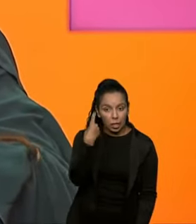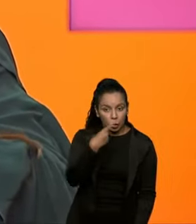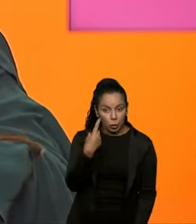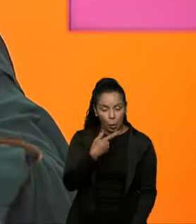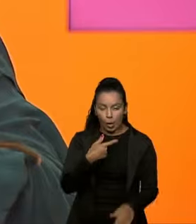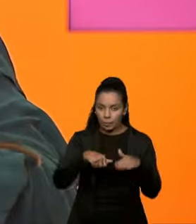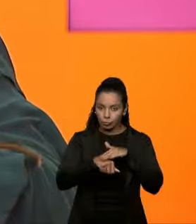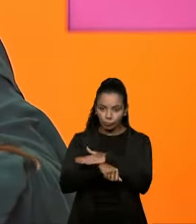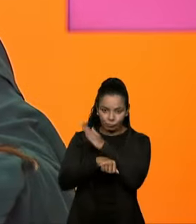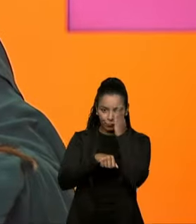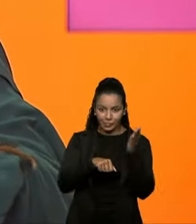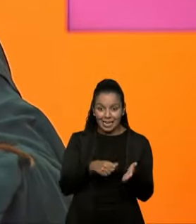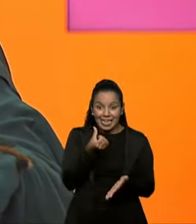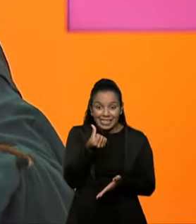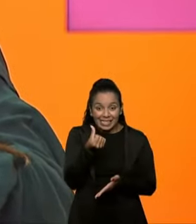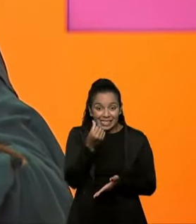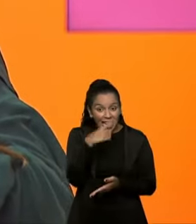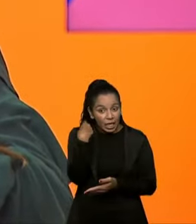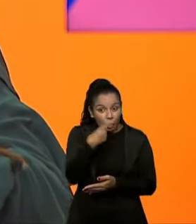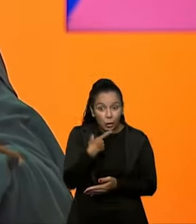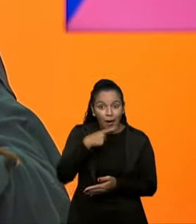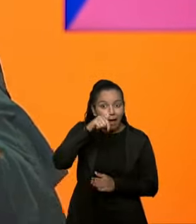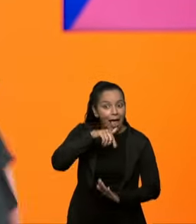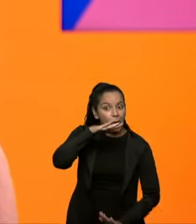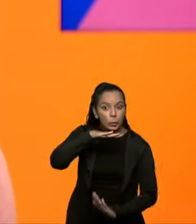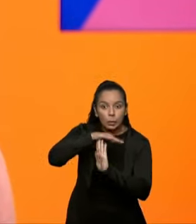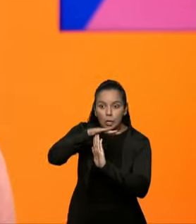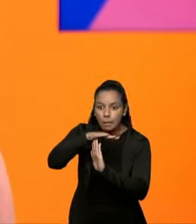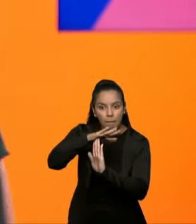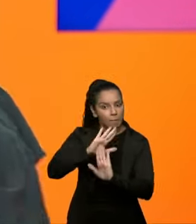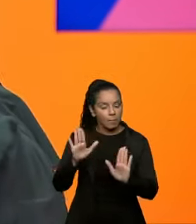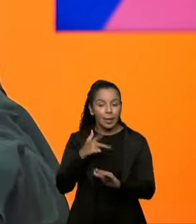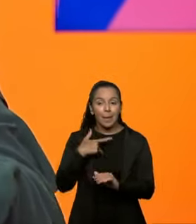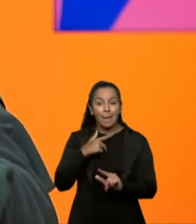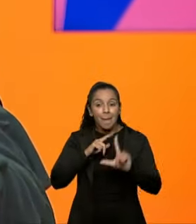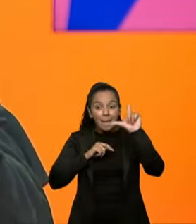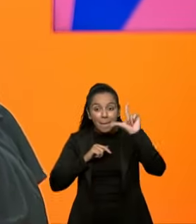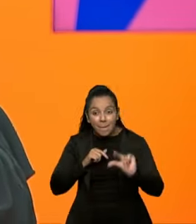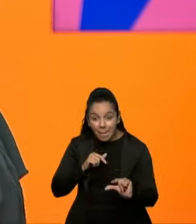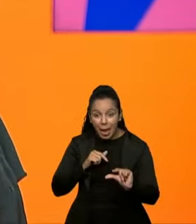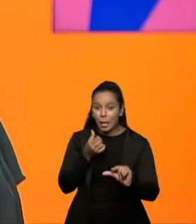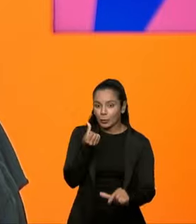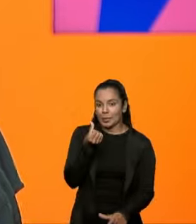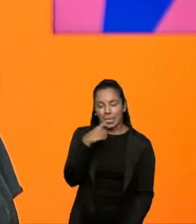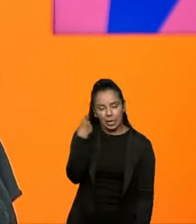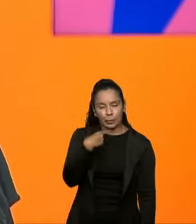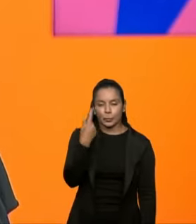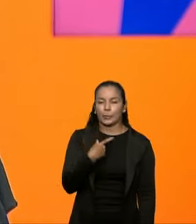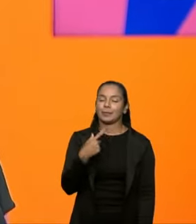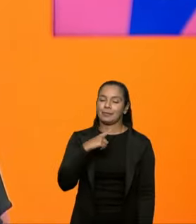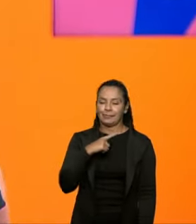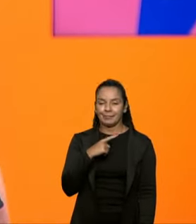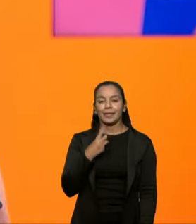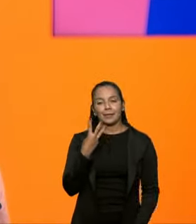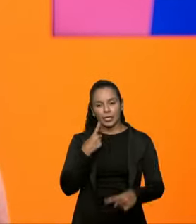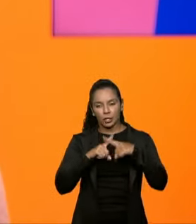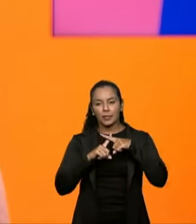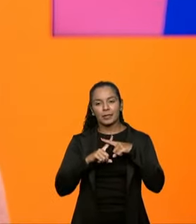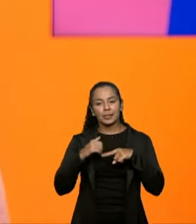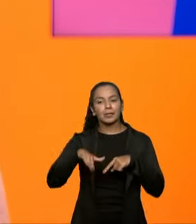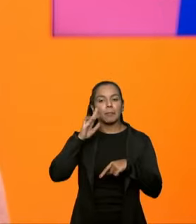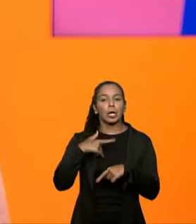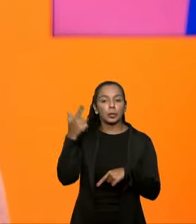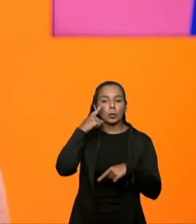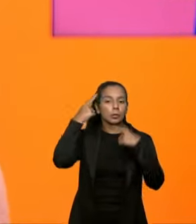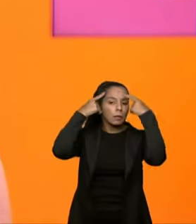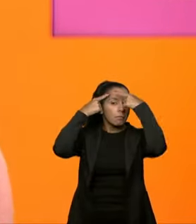noite, 6 horas é um marco. Tá. Muita publicação mostra, menos do que 6 horas, eu tenho 3 vezes mais chance de ter